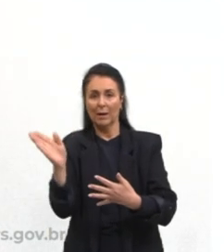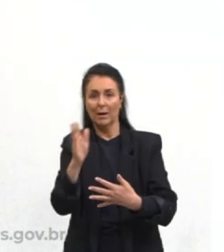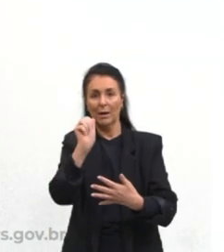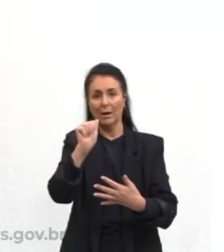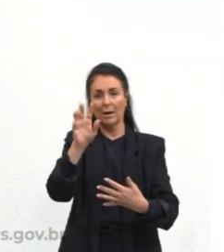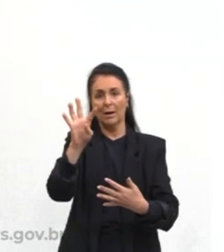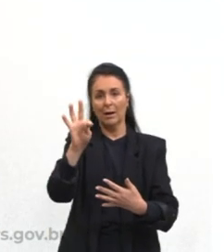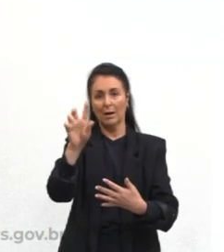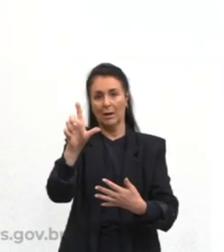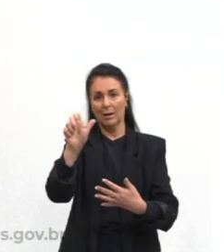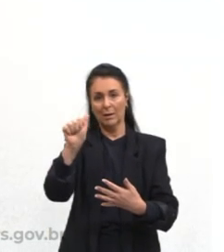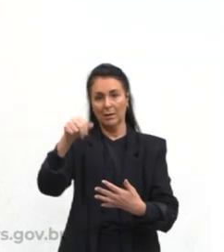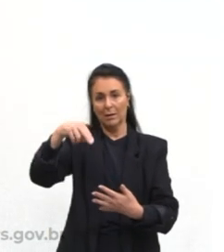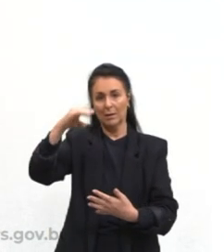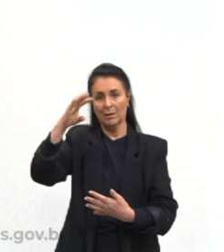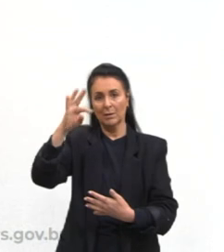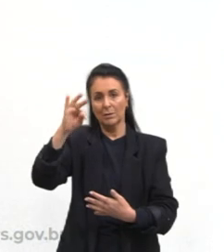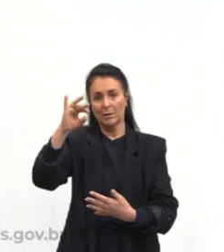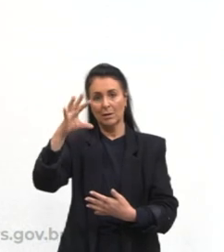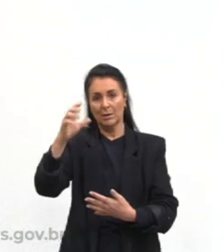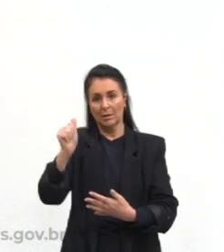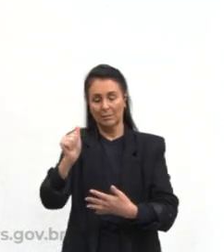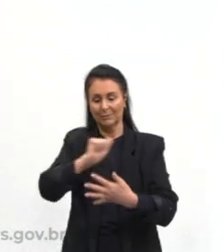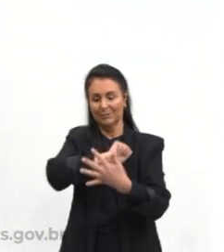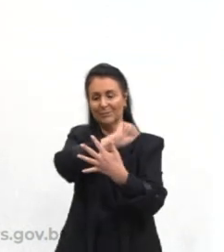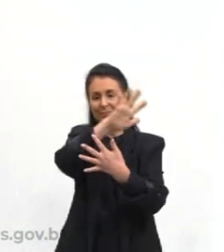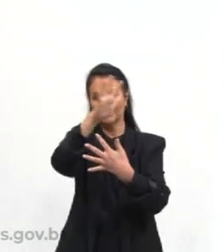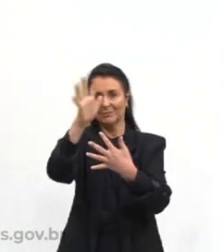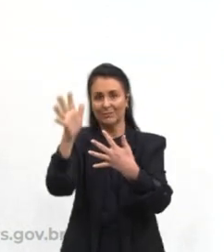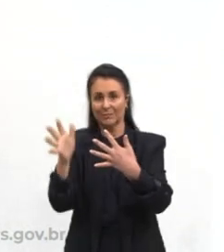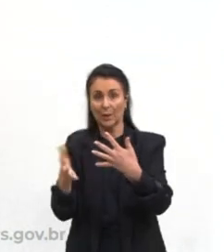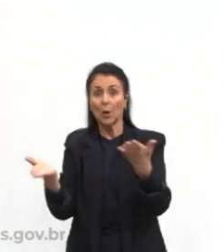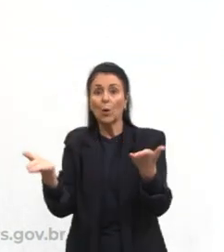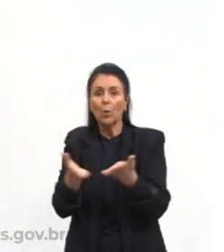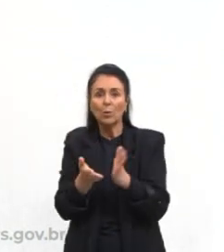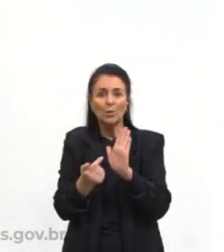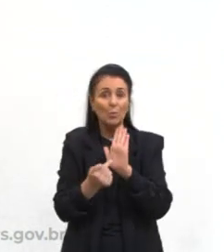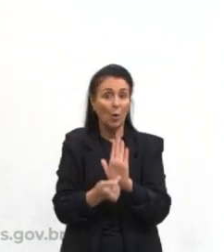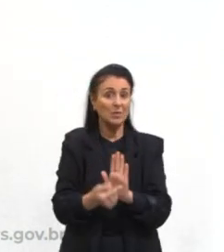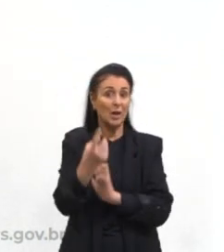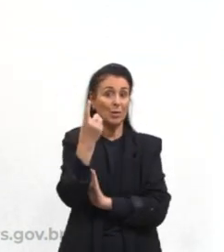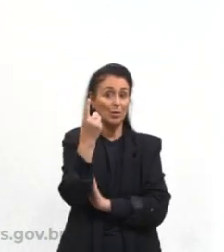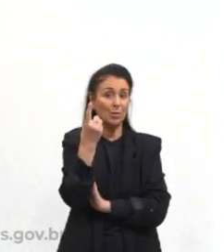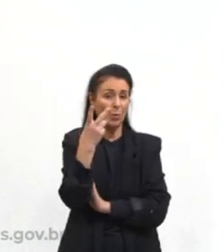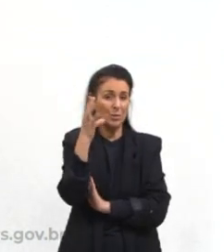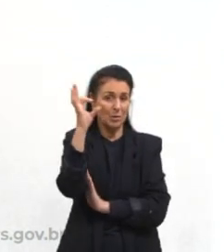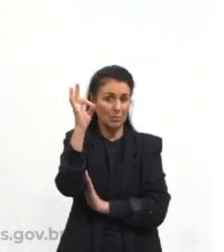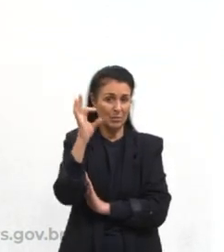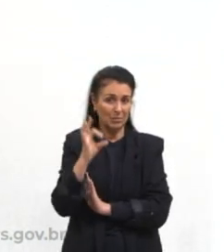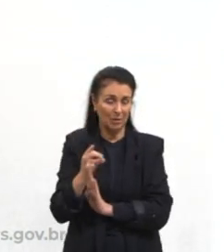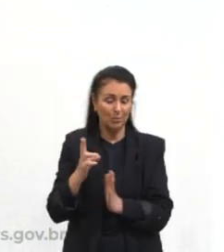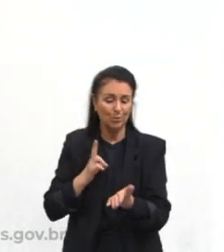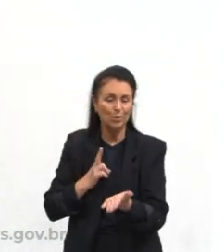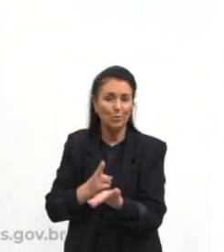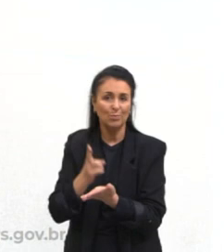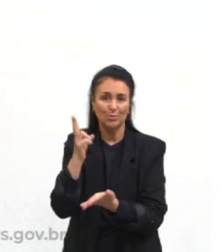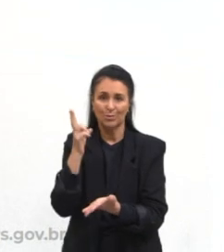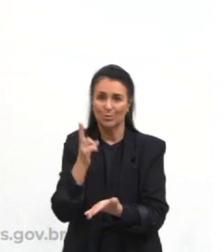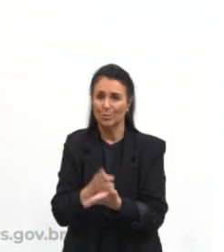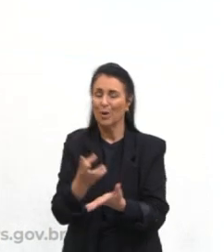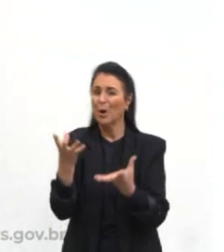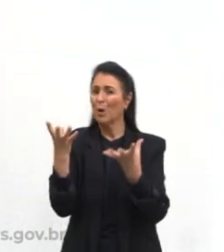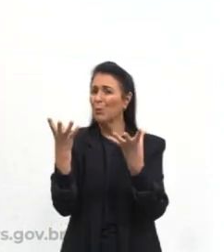hoje ela corresponde da originalidade dela só doze por cento tá então ela foi super